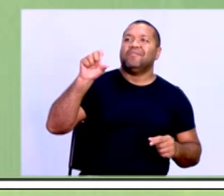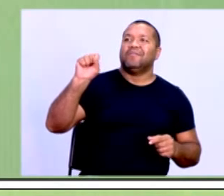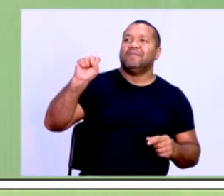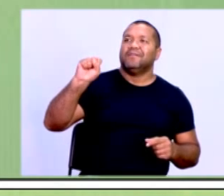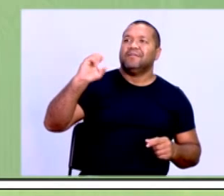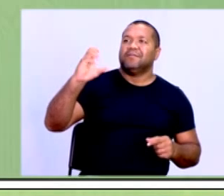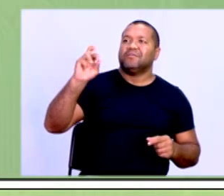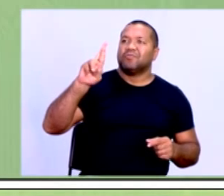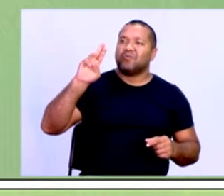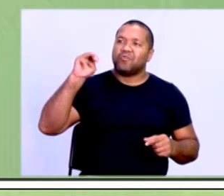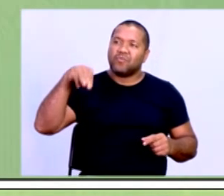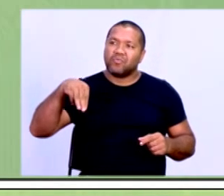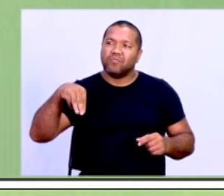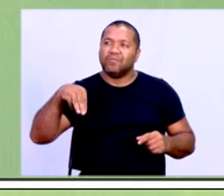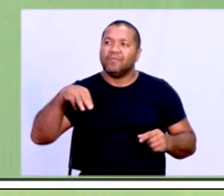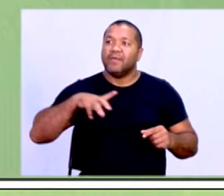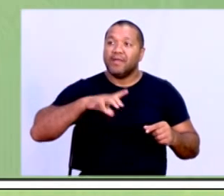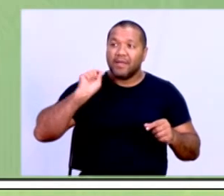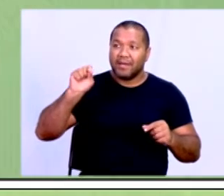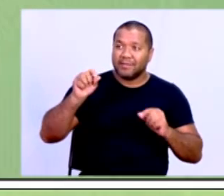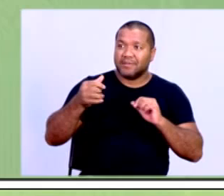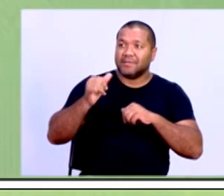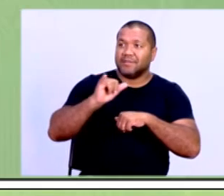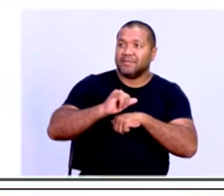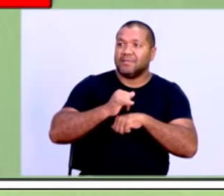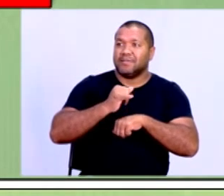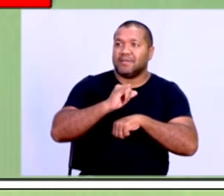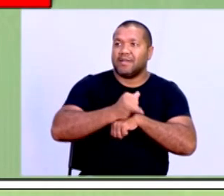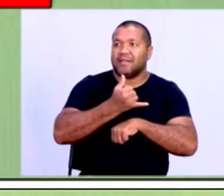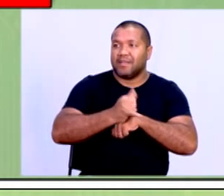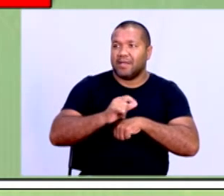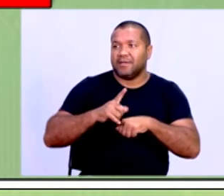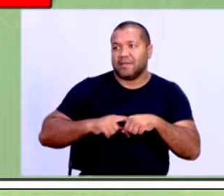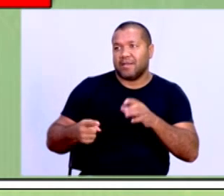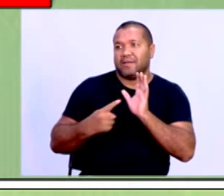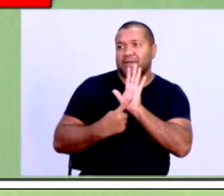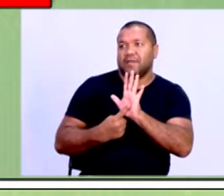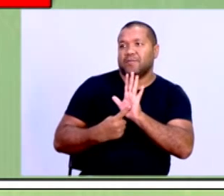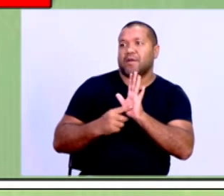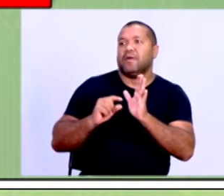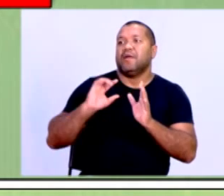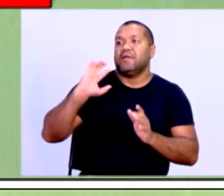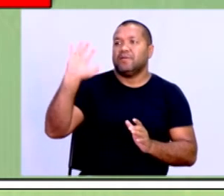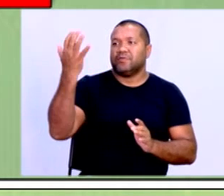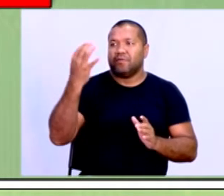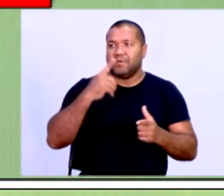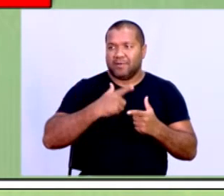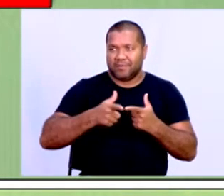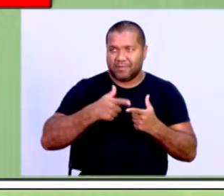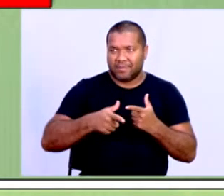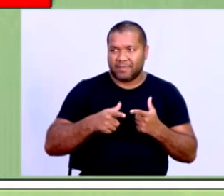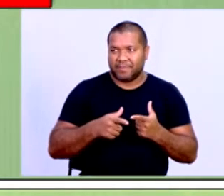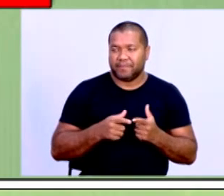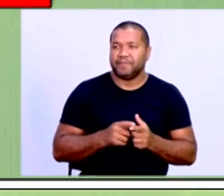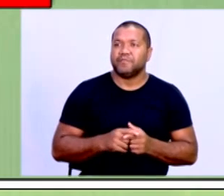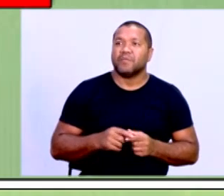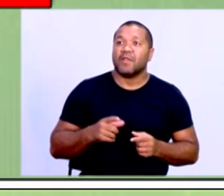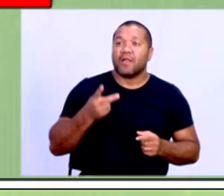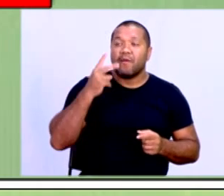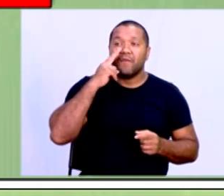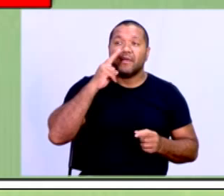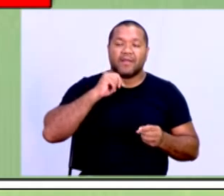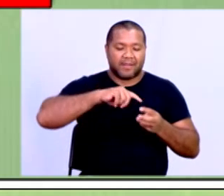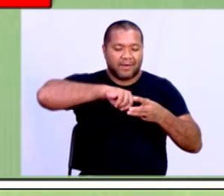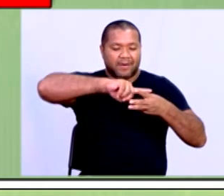e as técnicas que ele traz para resolver esse problema. O Scrum possui 3